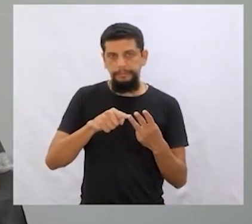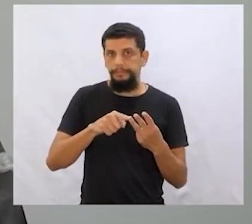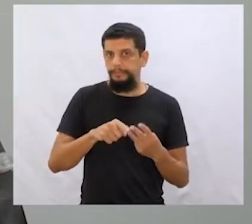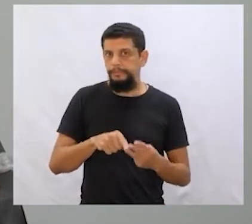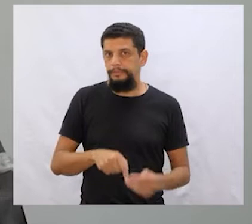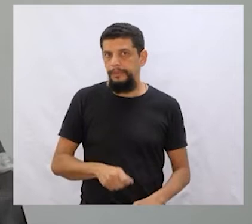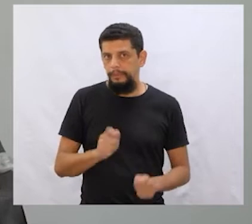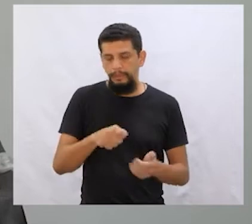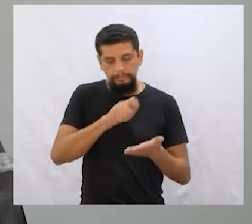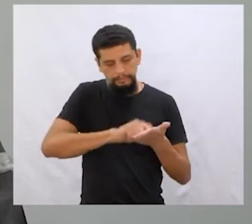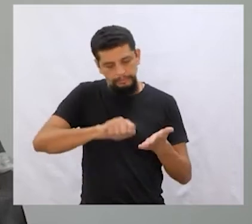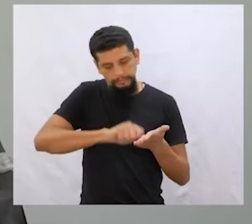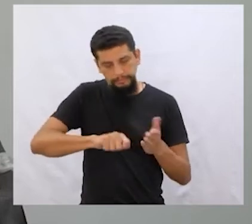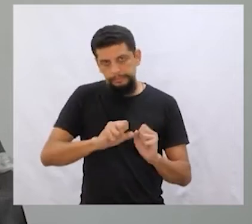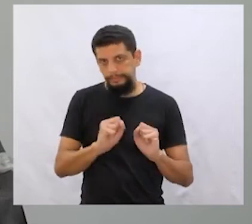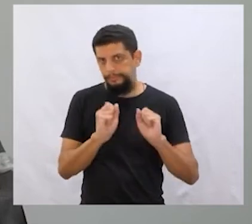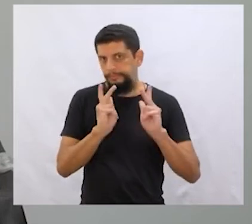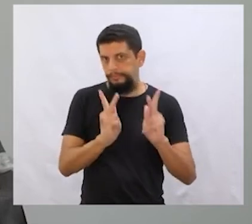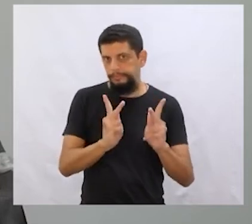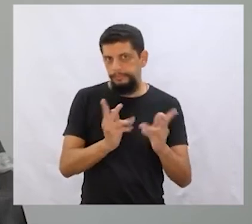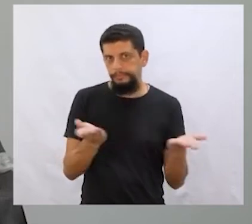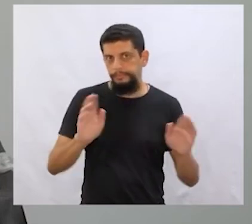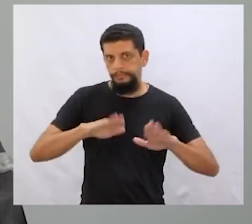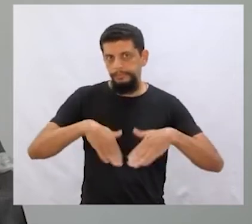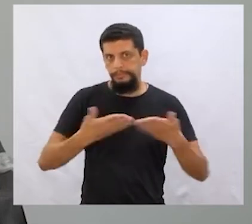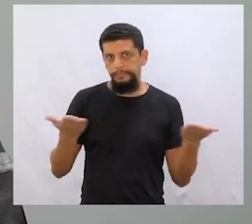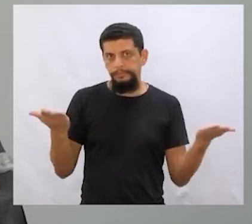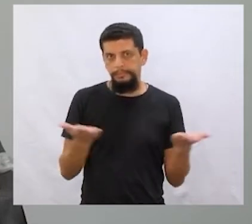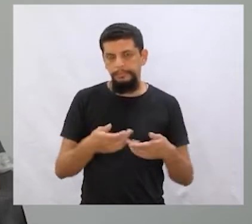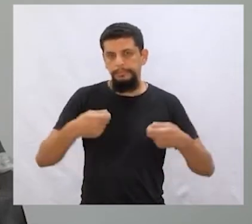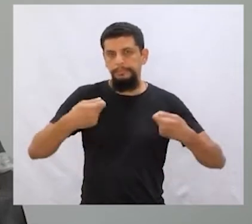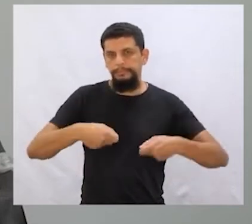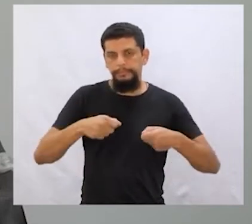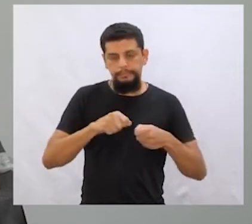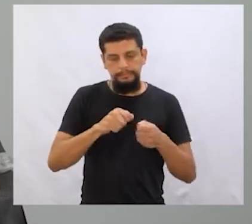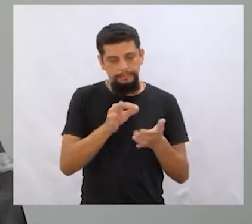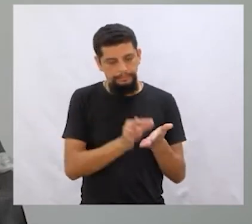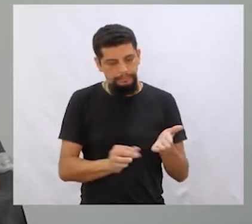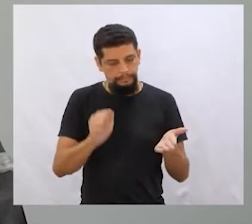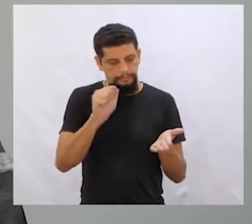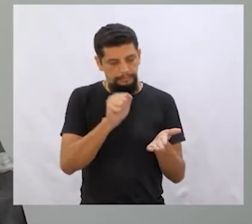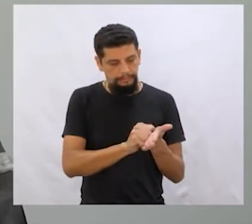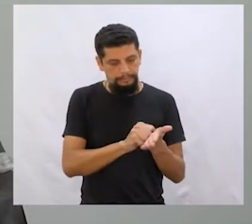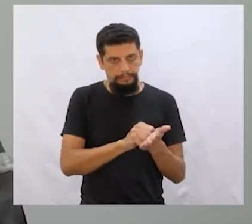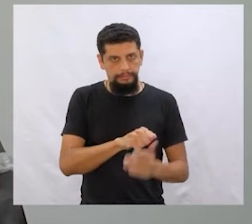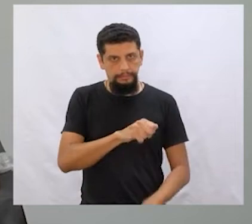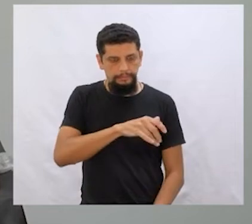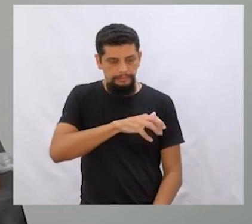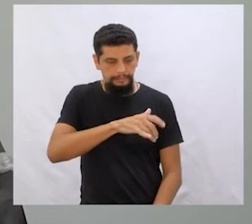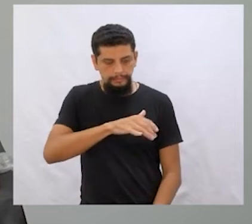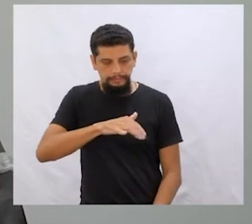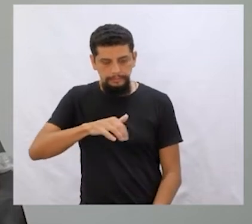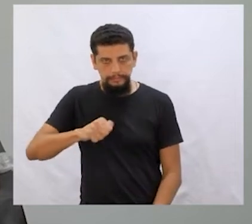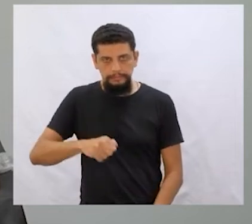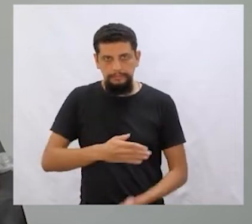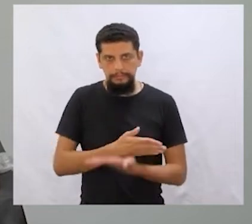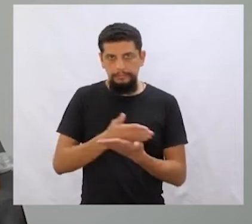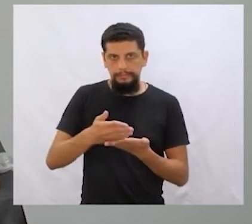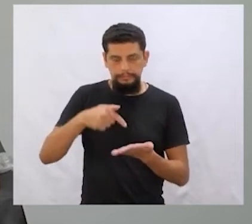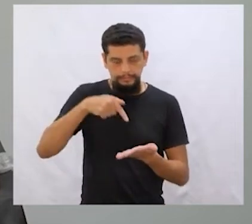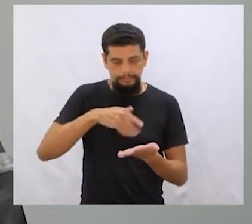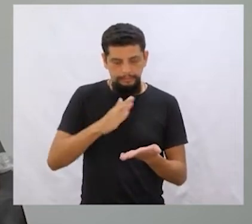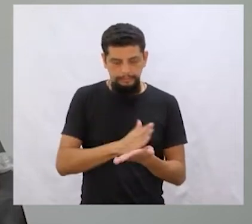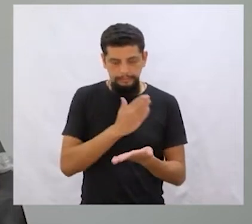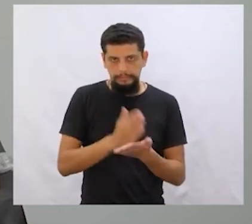desse. Que já dá para vocês escrever, certo? Então agora nós precisamos fazer o registro lá no alfabeto, no comecinho do